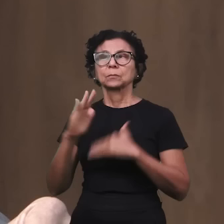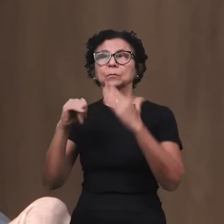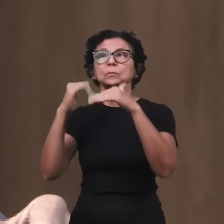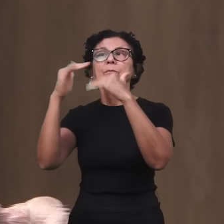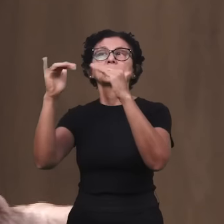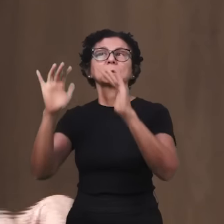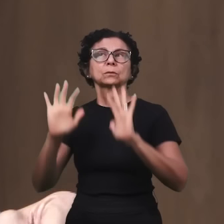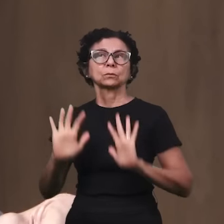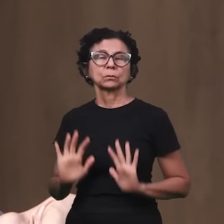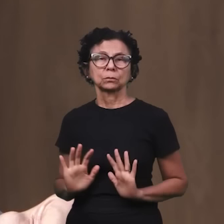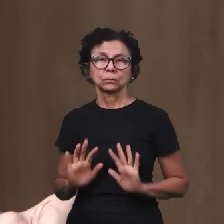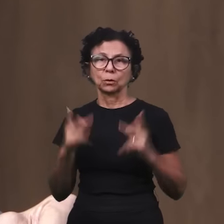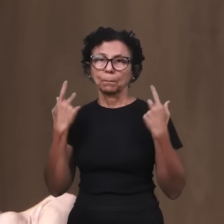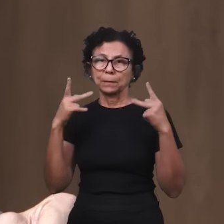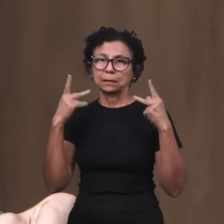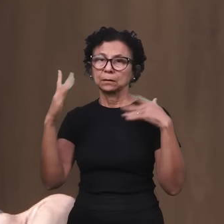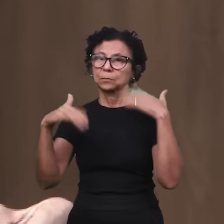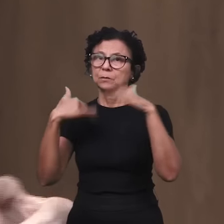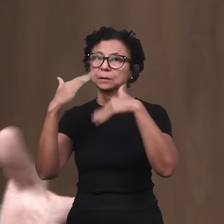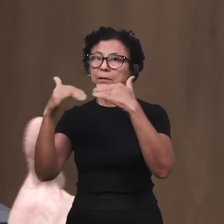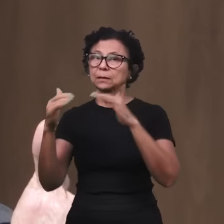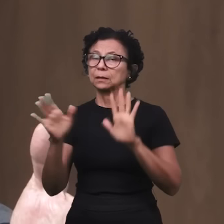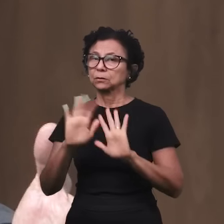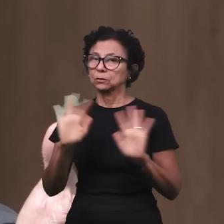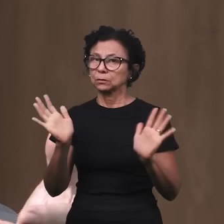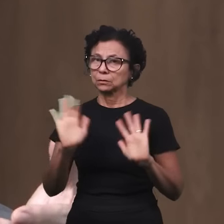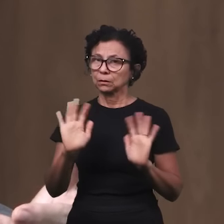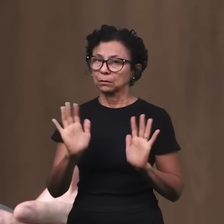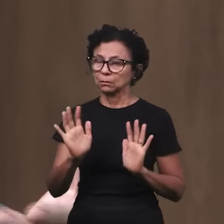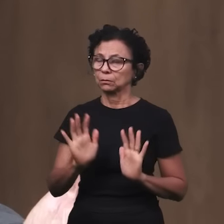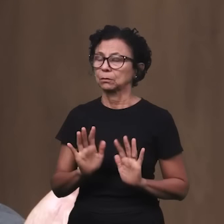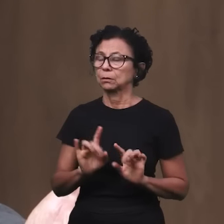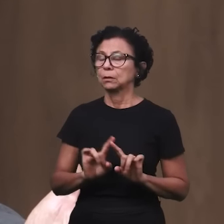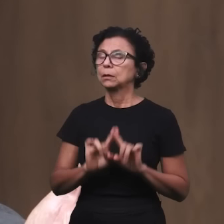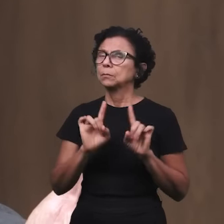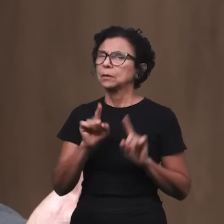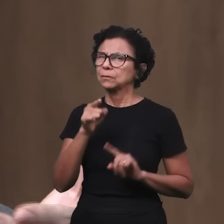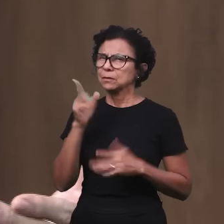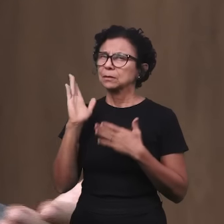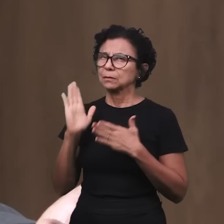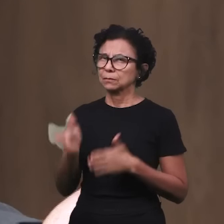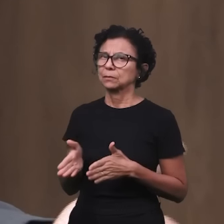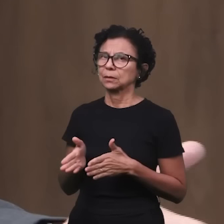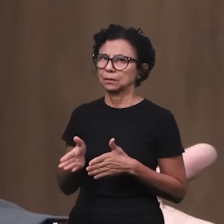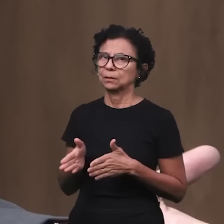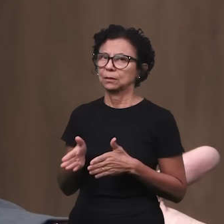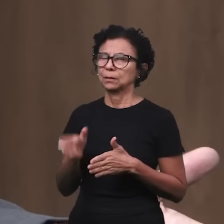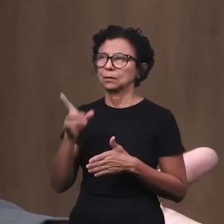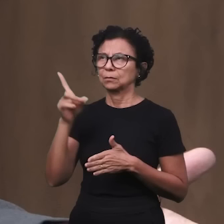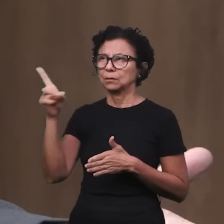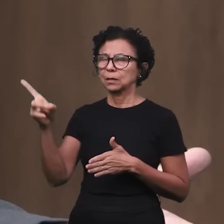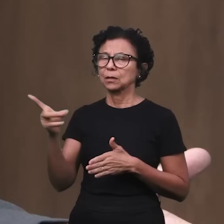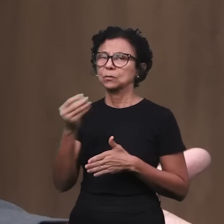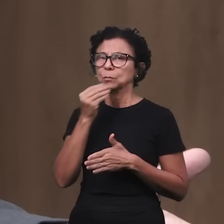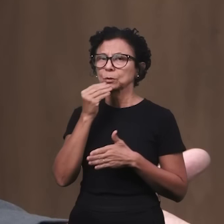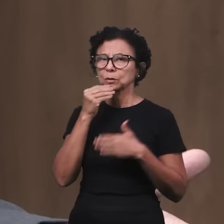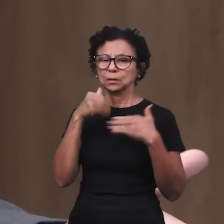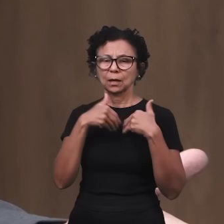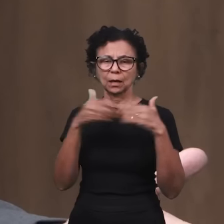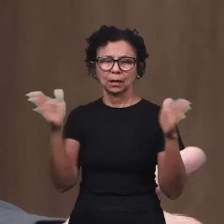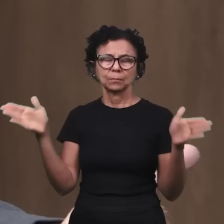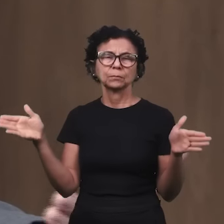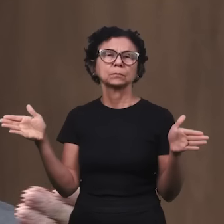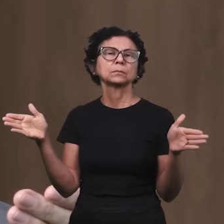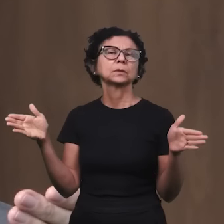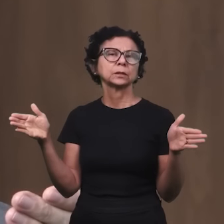aqui prosperidade, mas vamos dizer o seguinte, que aquele que é fiel ao Senhor, as portas vão se abrindo.